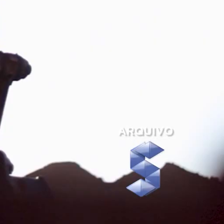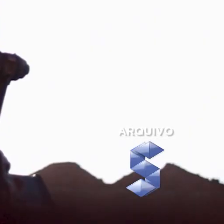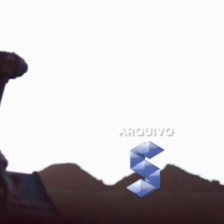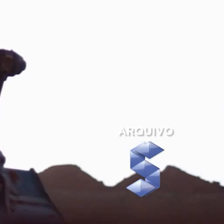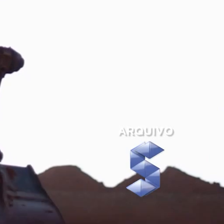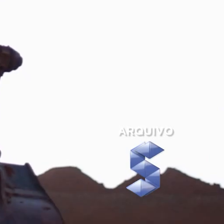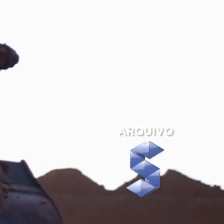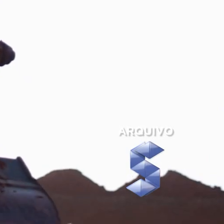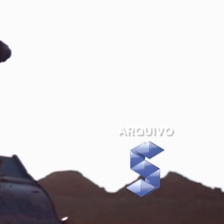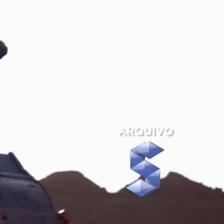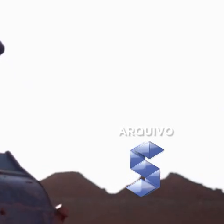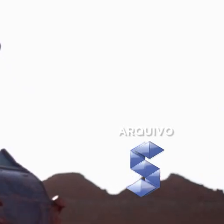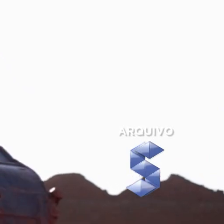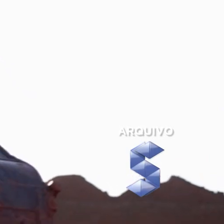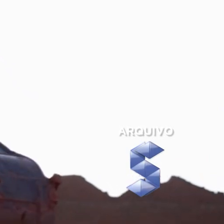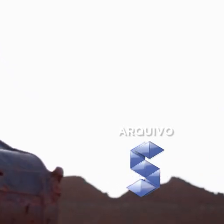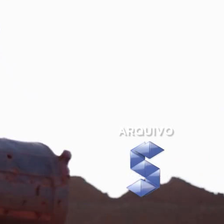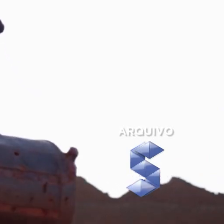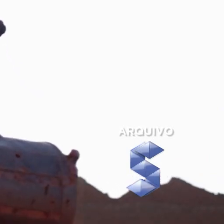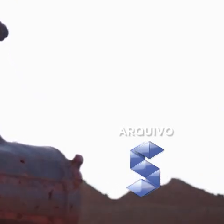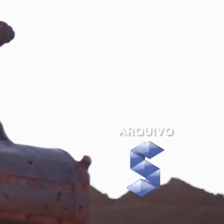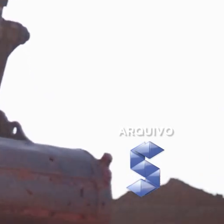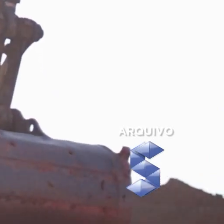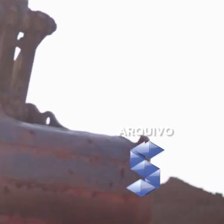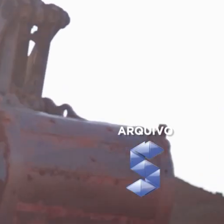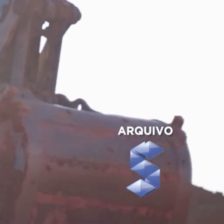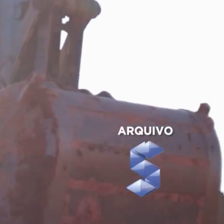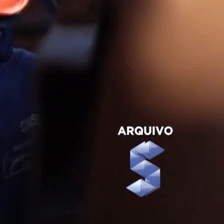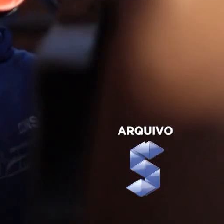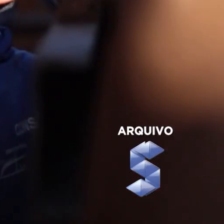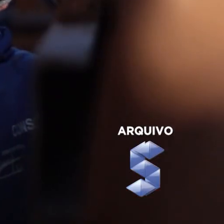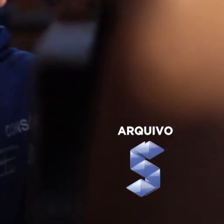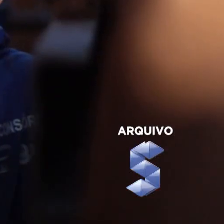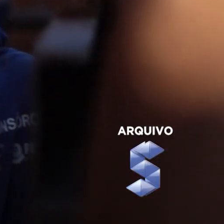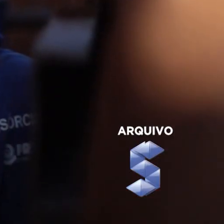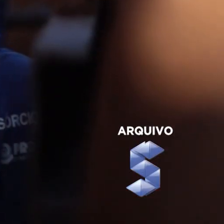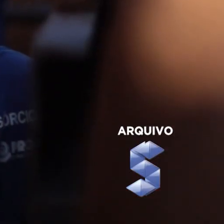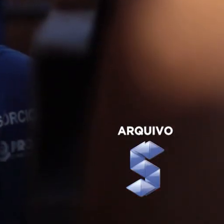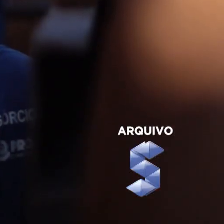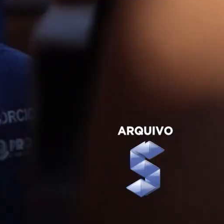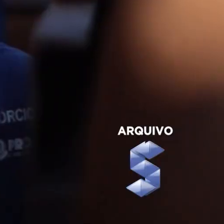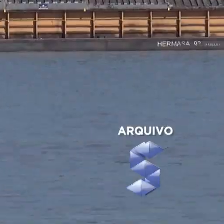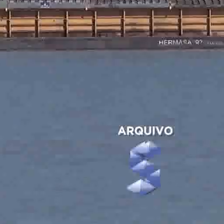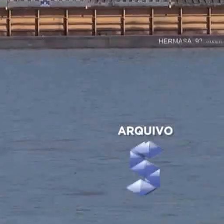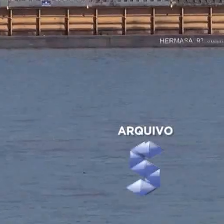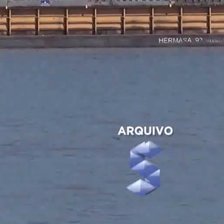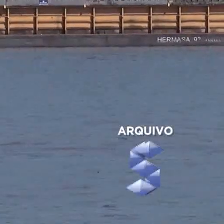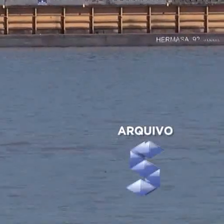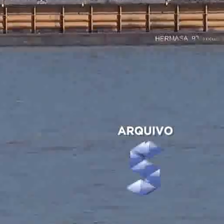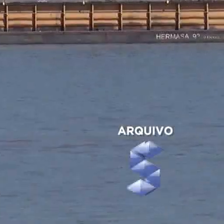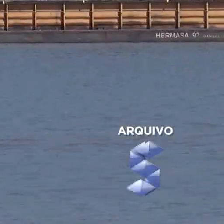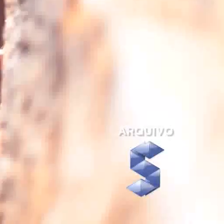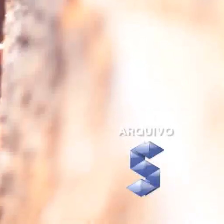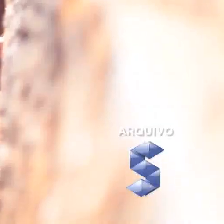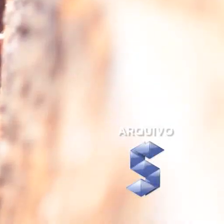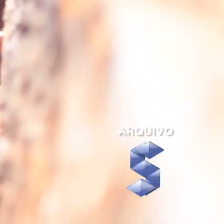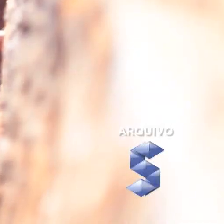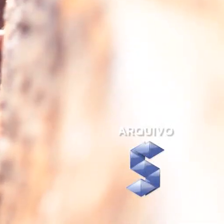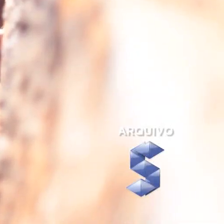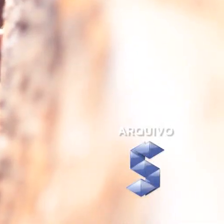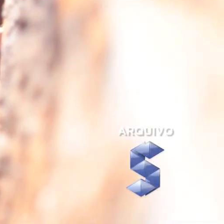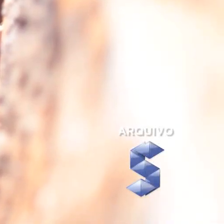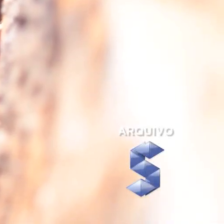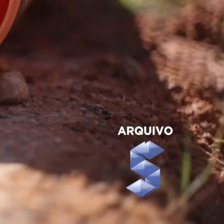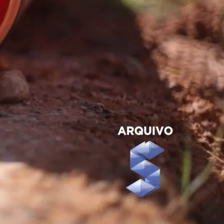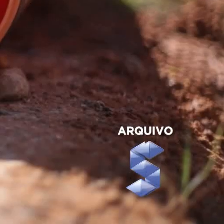andamento e novos empreendimentos. Os projetos serão divididos em 7 grandes áreas: transportes,